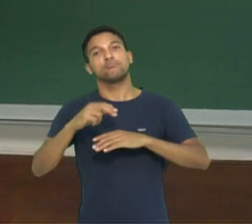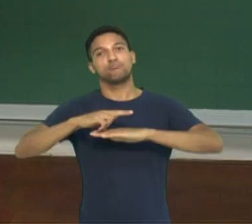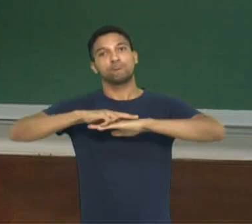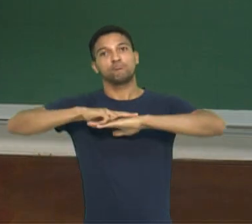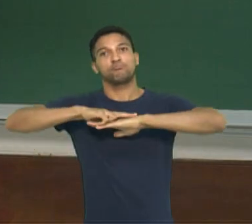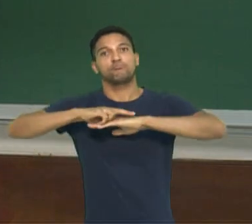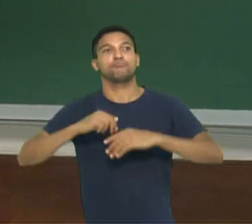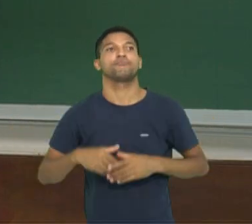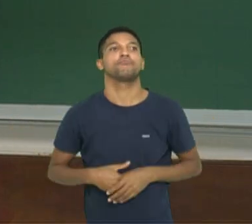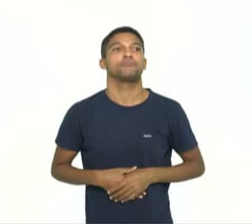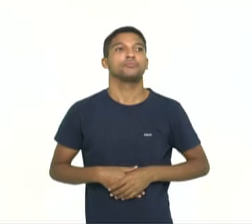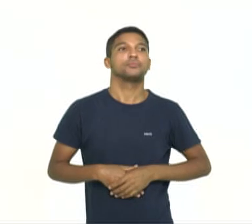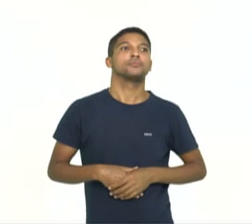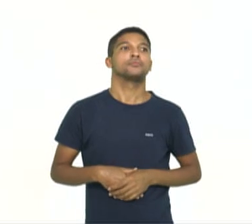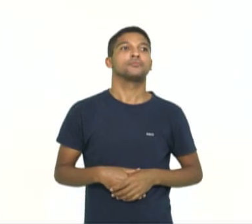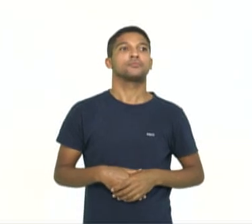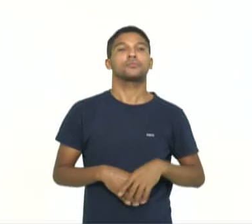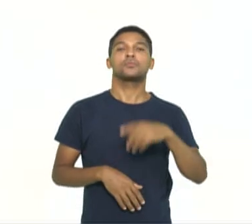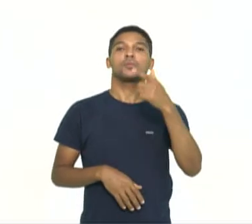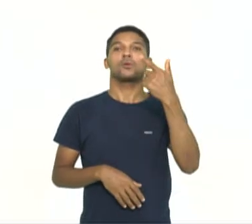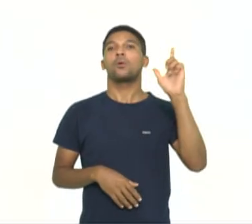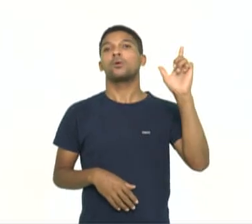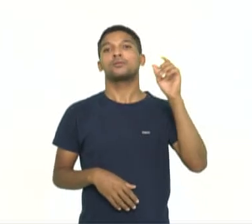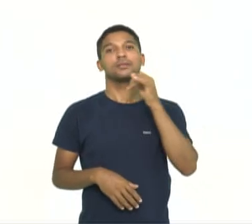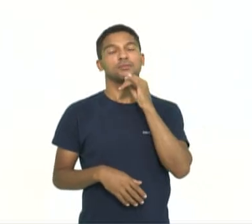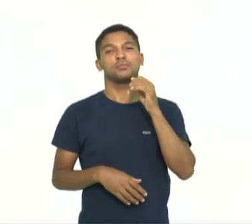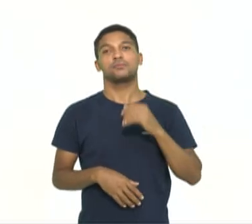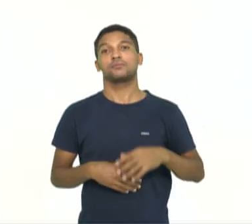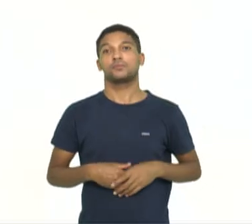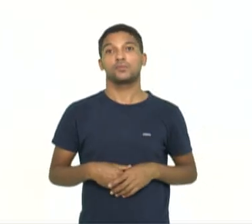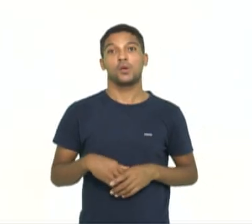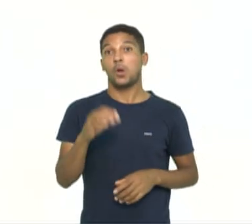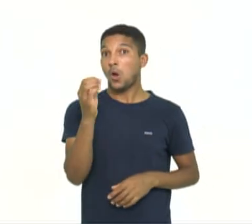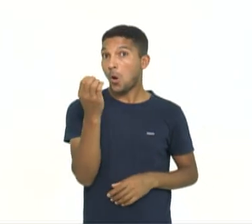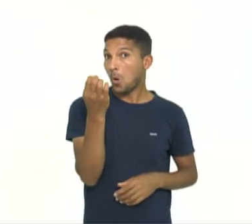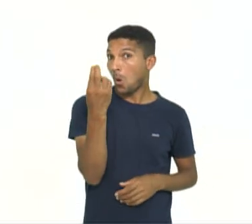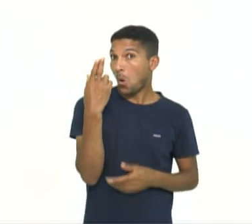ok? Outros exemplos, né? Ou estuda ou reprovará de ano,